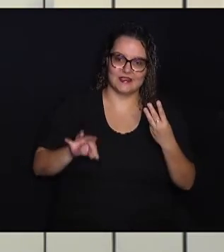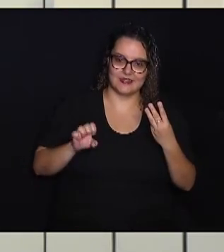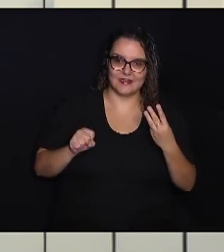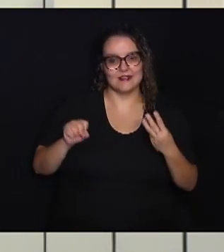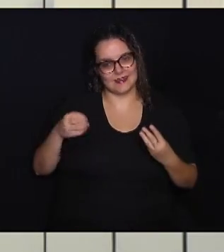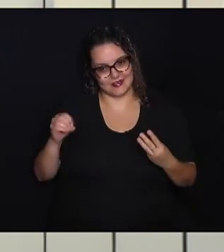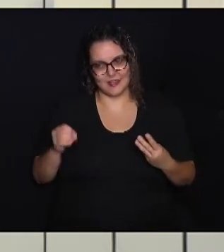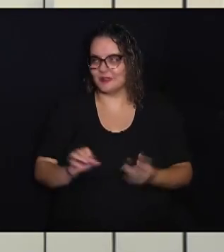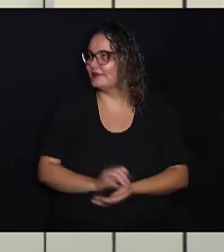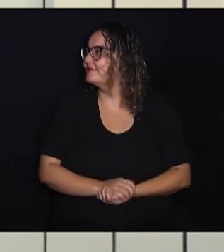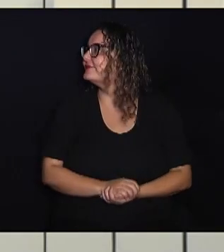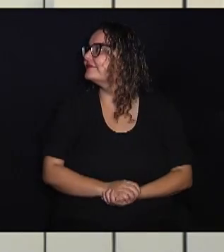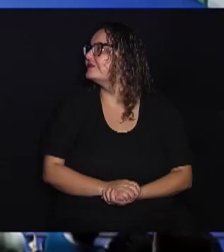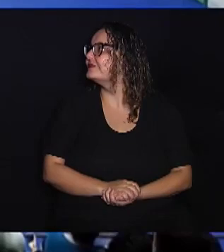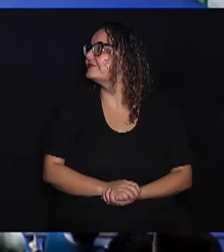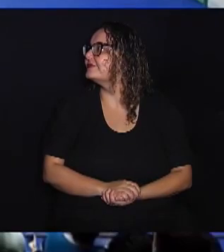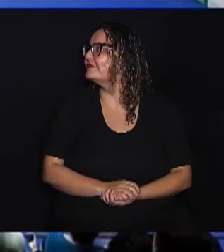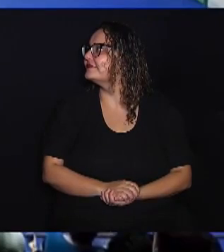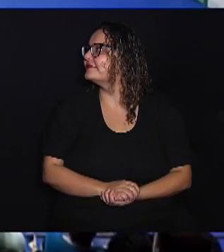3-0.